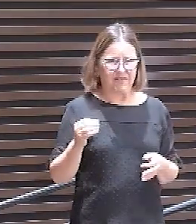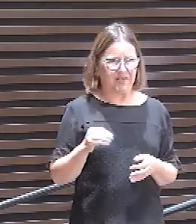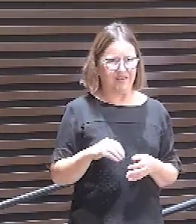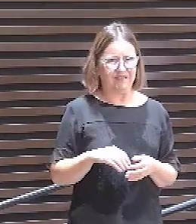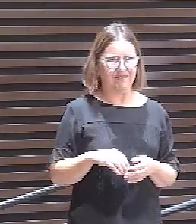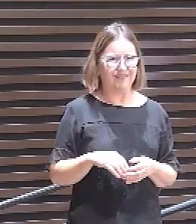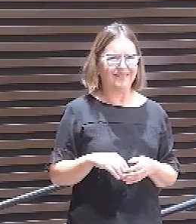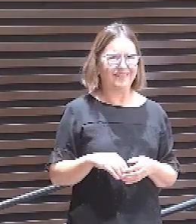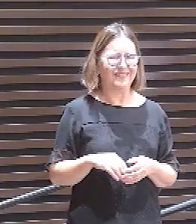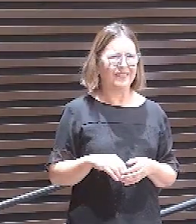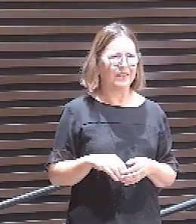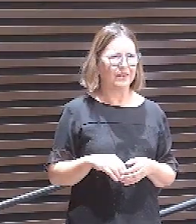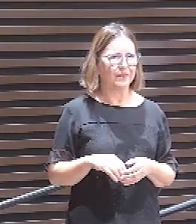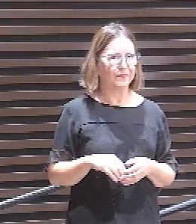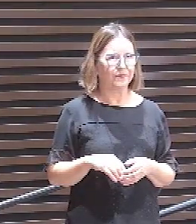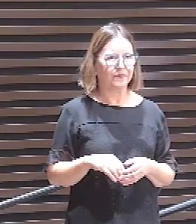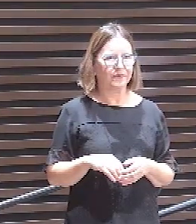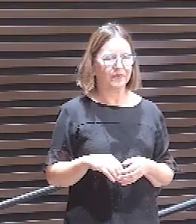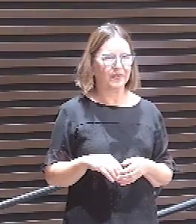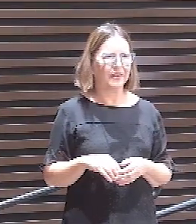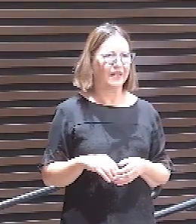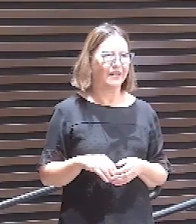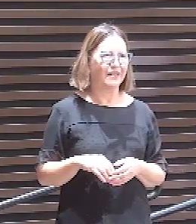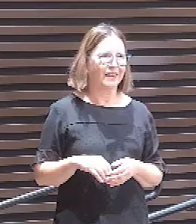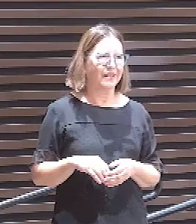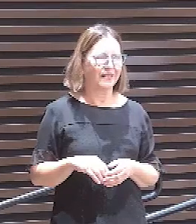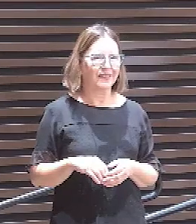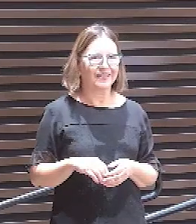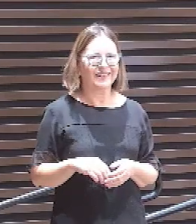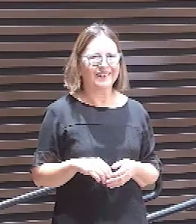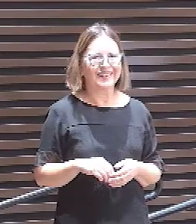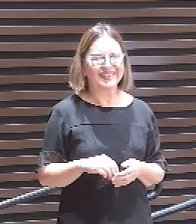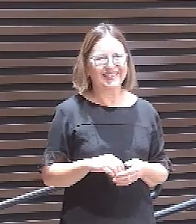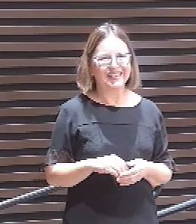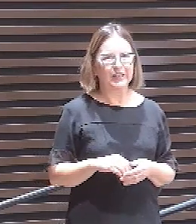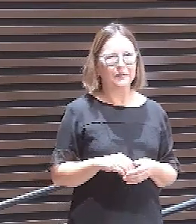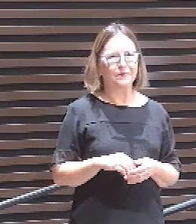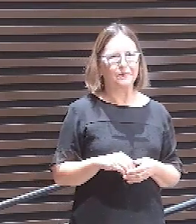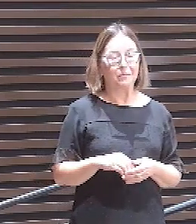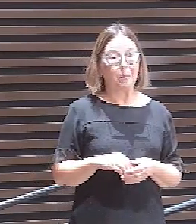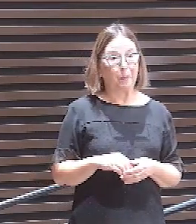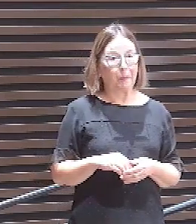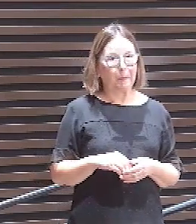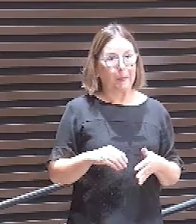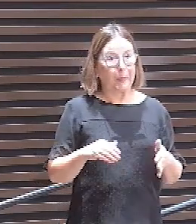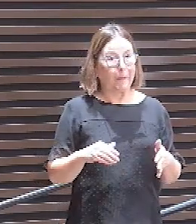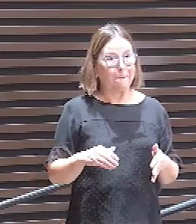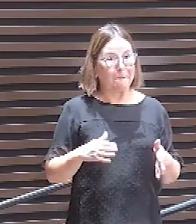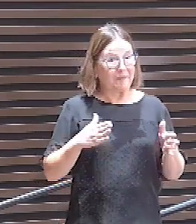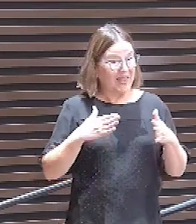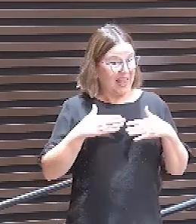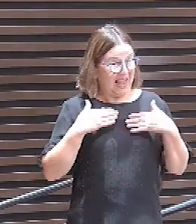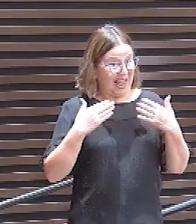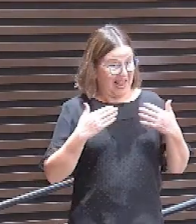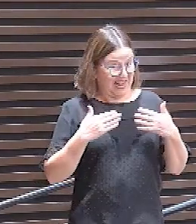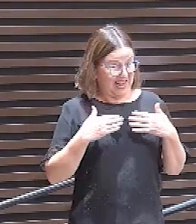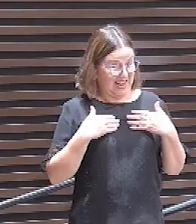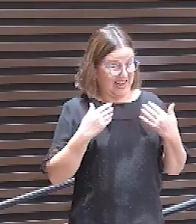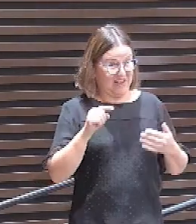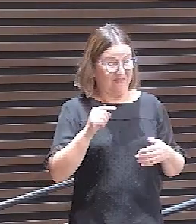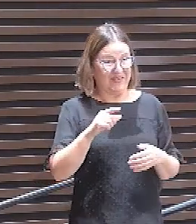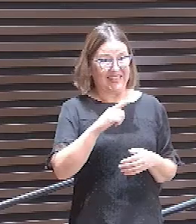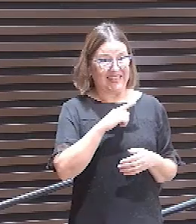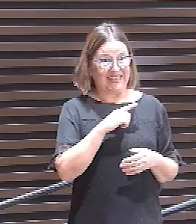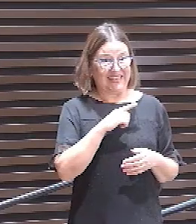surra. O que foi que você fez demais? O privilégio que você teve de ser